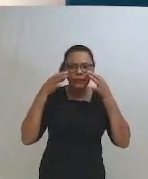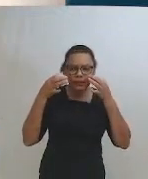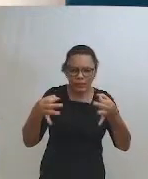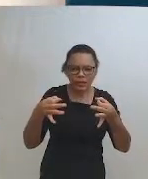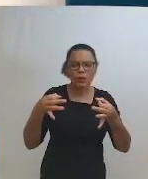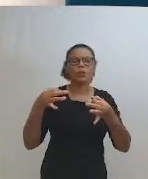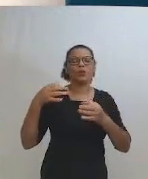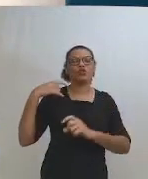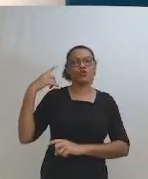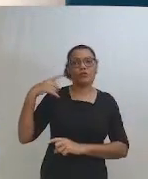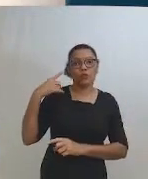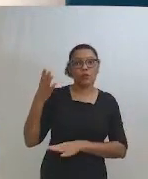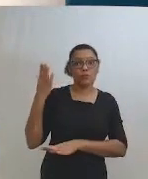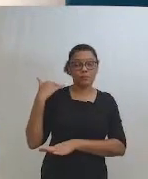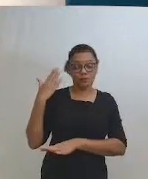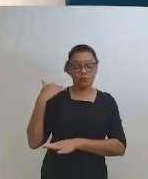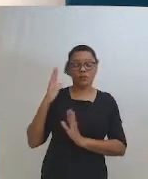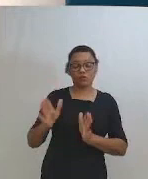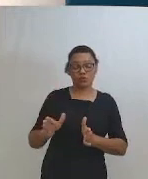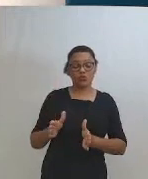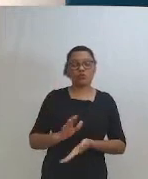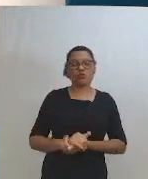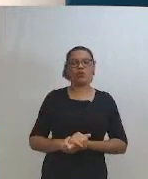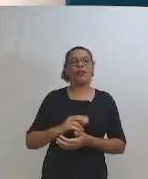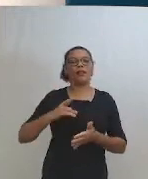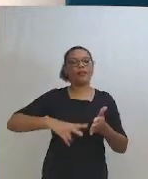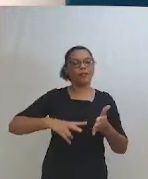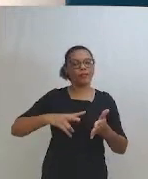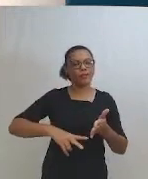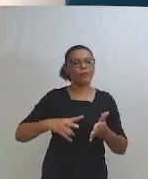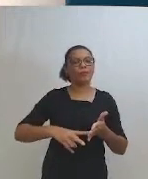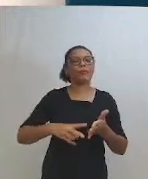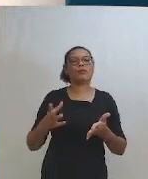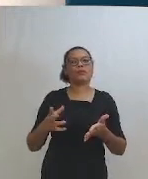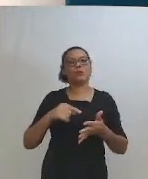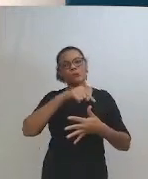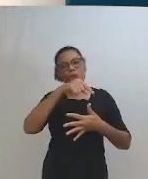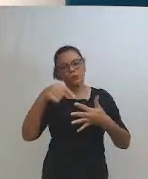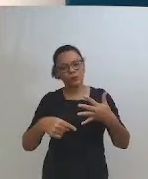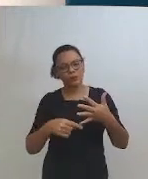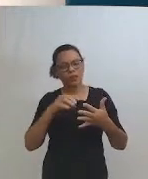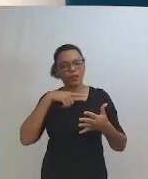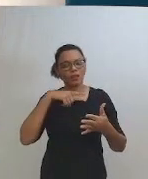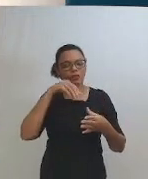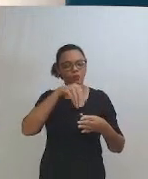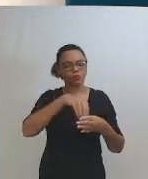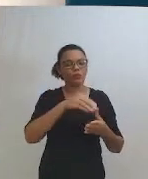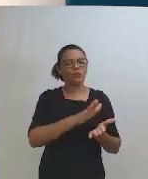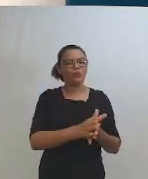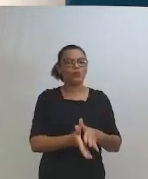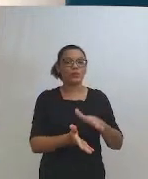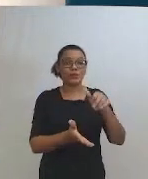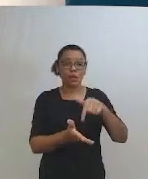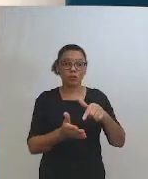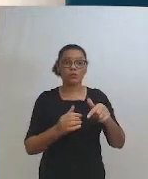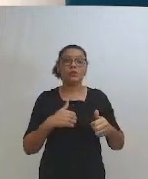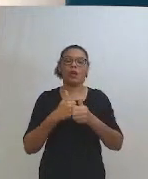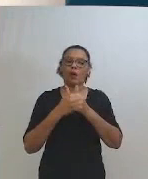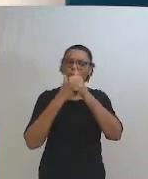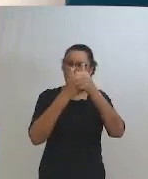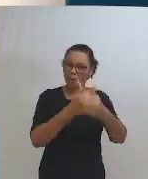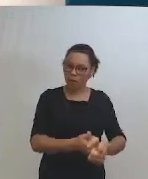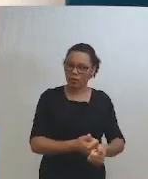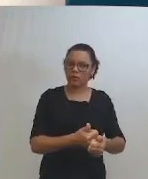feito a leitura aqui das peças que tem nos autos e acompanho o voto de Vossa